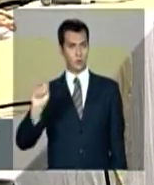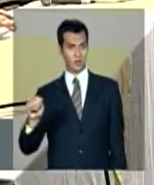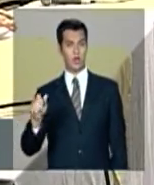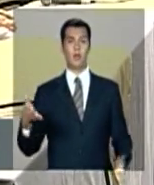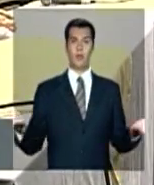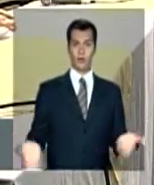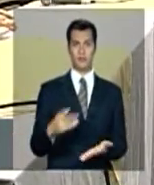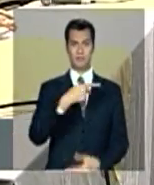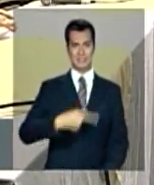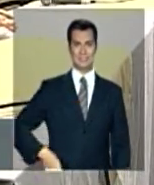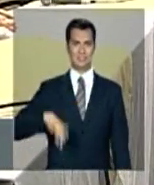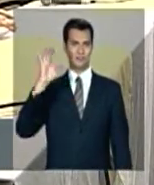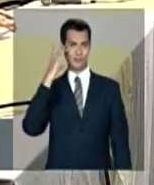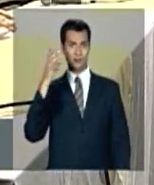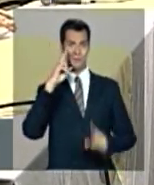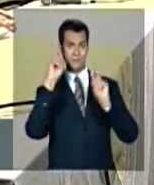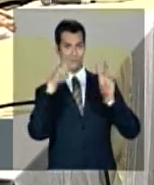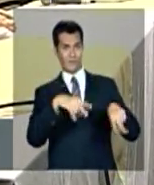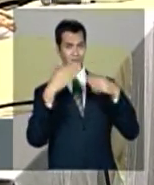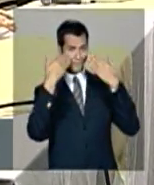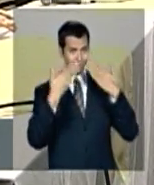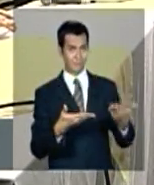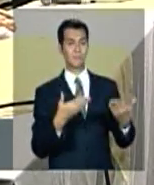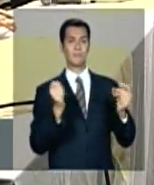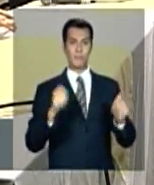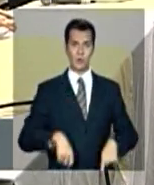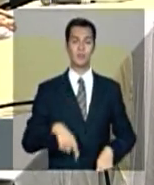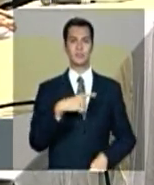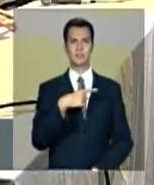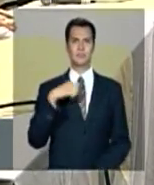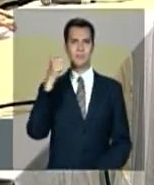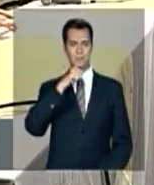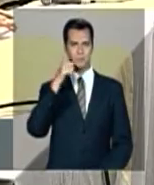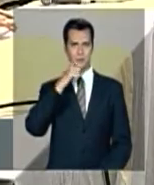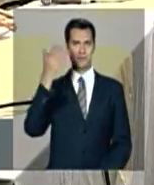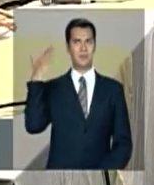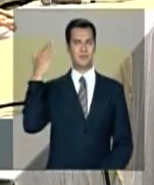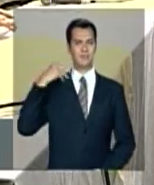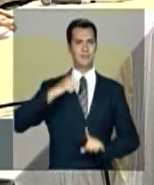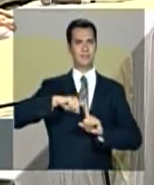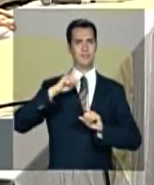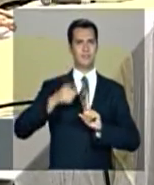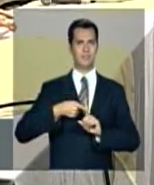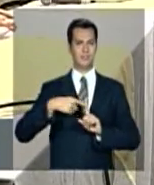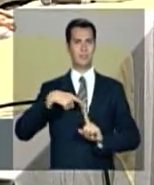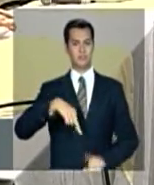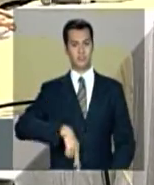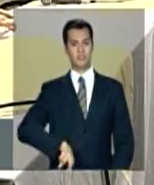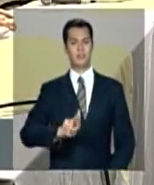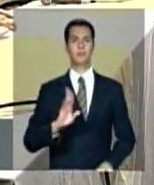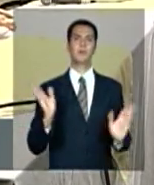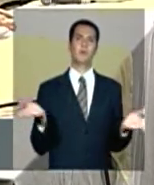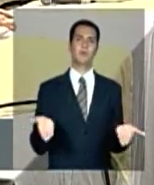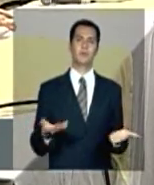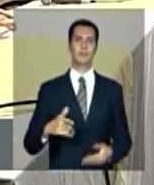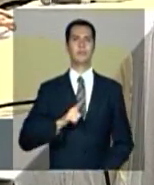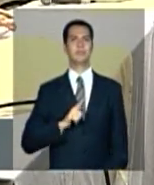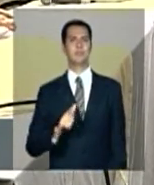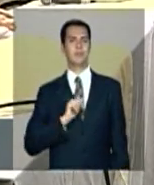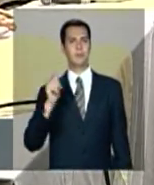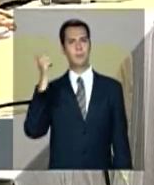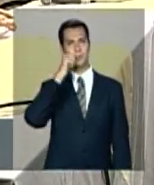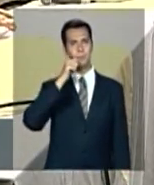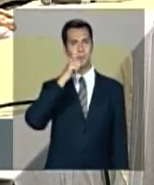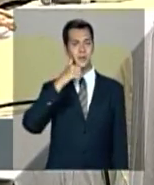a gestante que estava no dia do lançamento naquela época estava com um barrigão com gêmeos hoje tava com as duas gêmeas